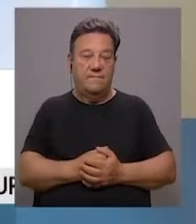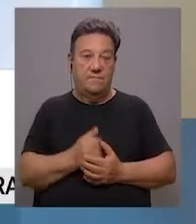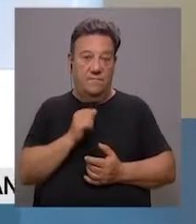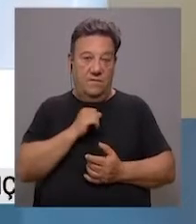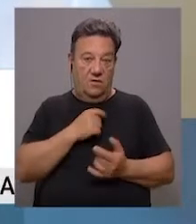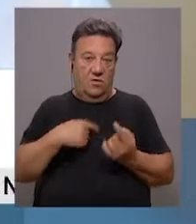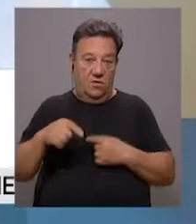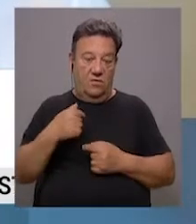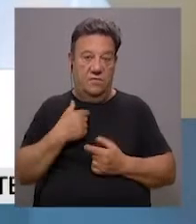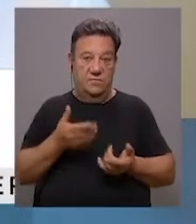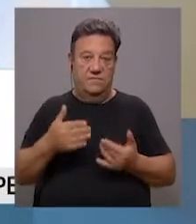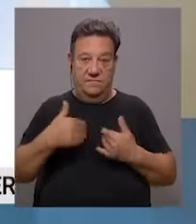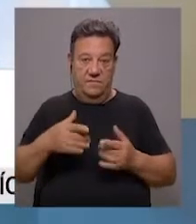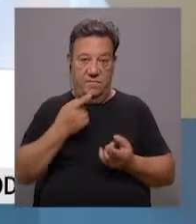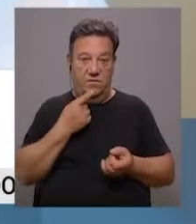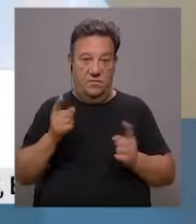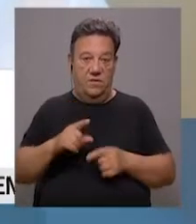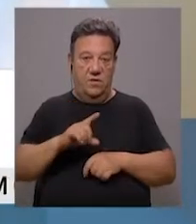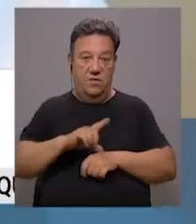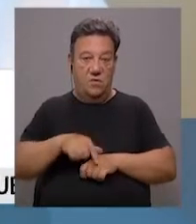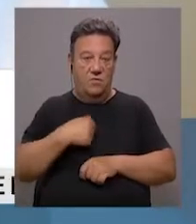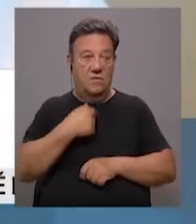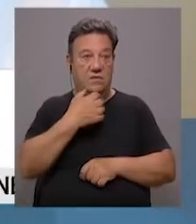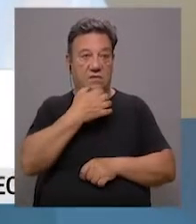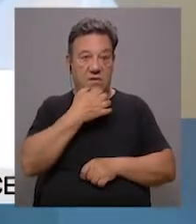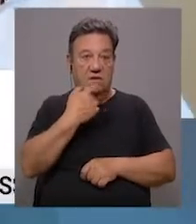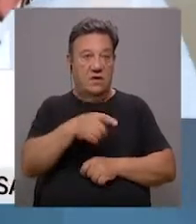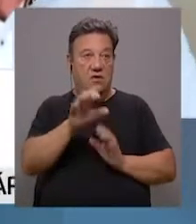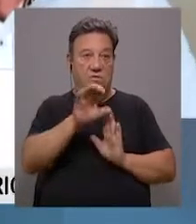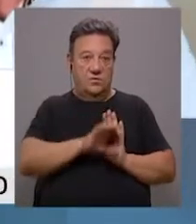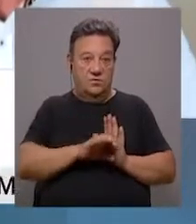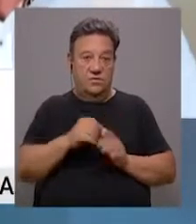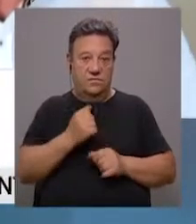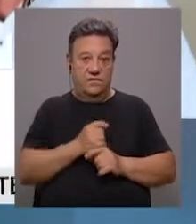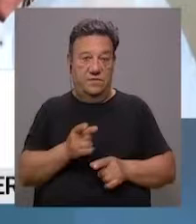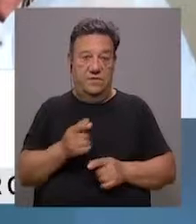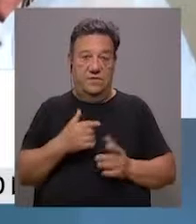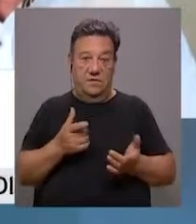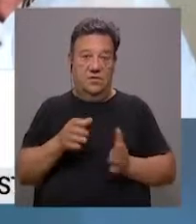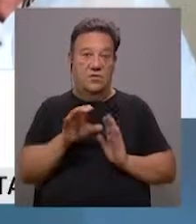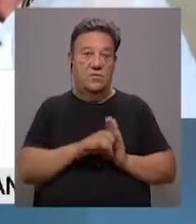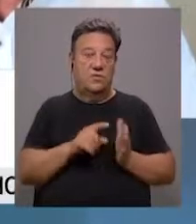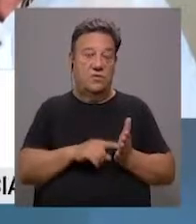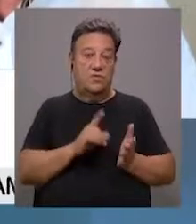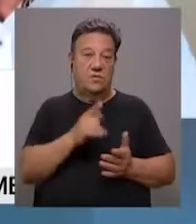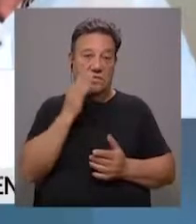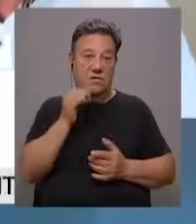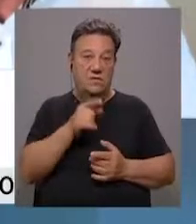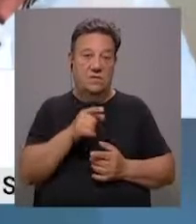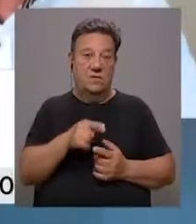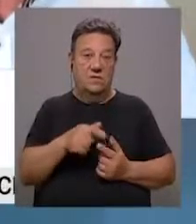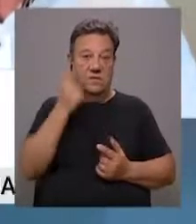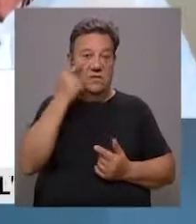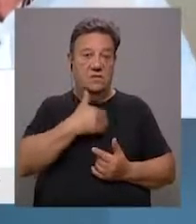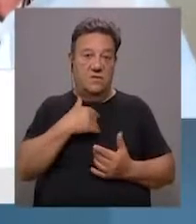Nós vamos retomar logo que tenhamos condições para isso. E as condições são, naturalmente, de